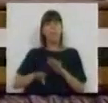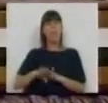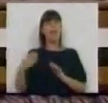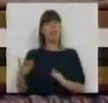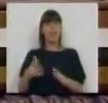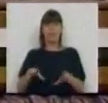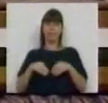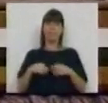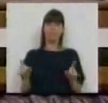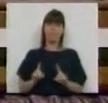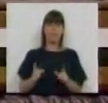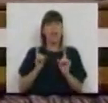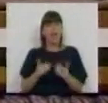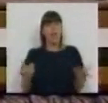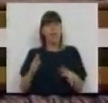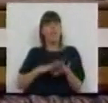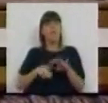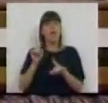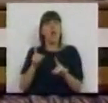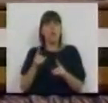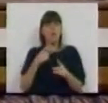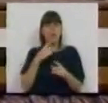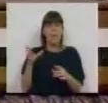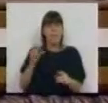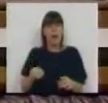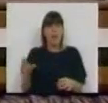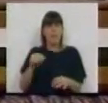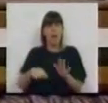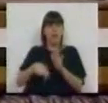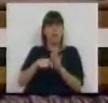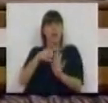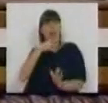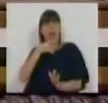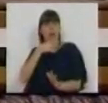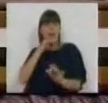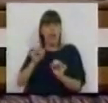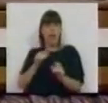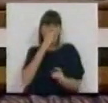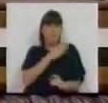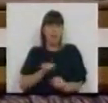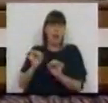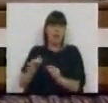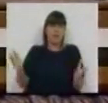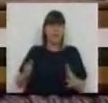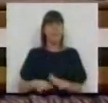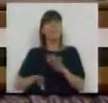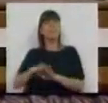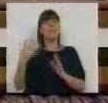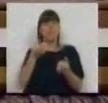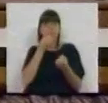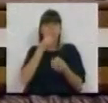direita não tolera, é isso que a faz extremar mais e mais o seu discurso e a sua prática. A